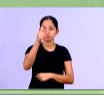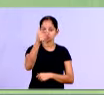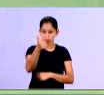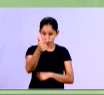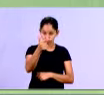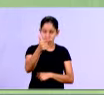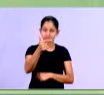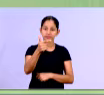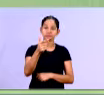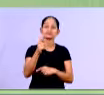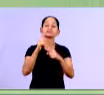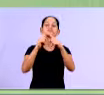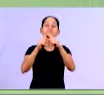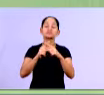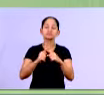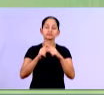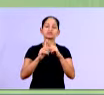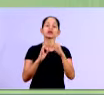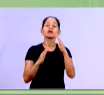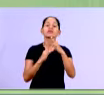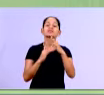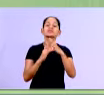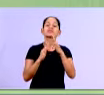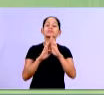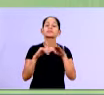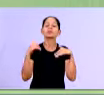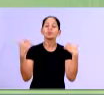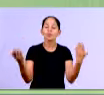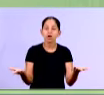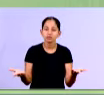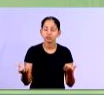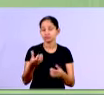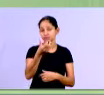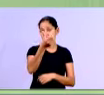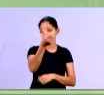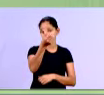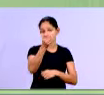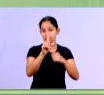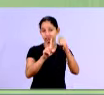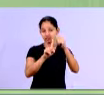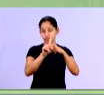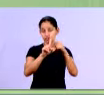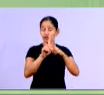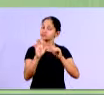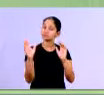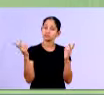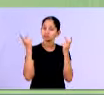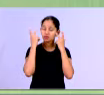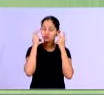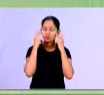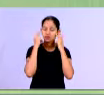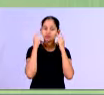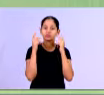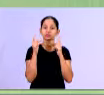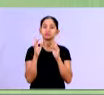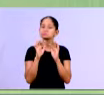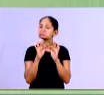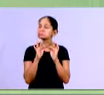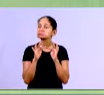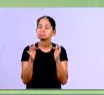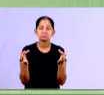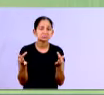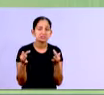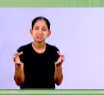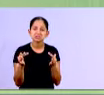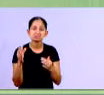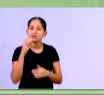0,02, vezes o período, que é 6 meses, um semestre. Olha que simples, todo